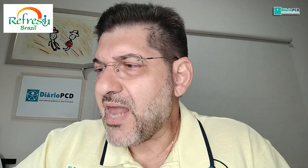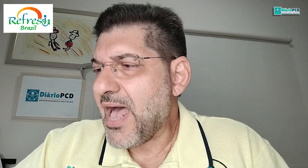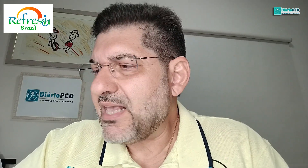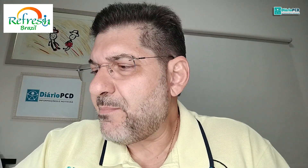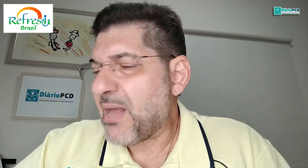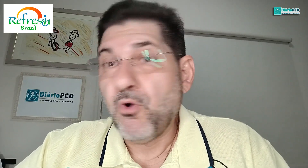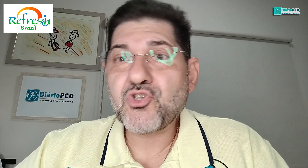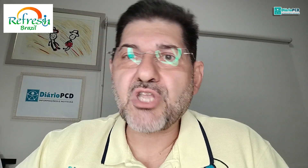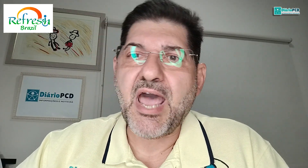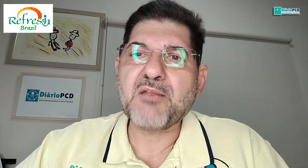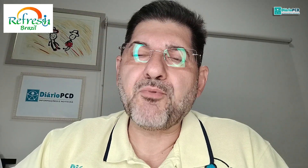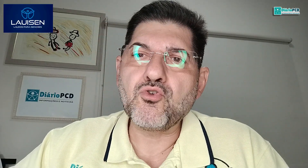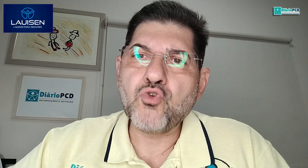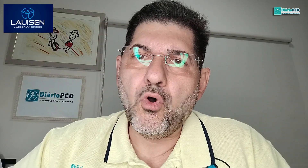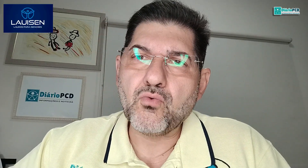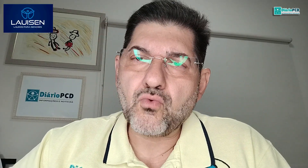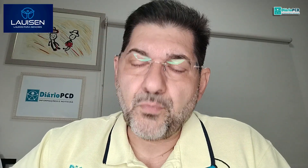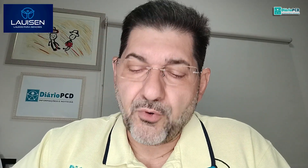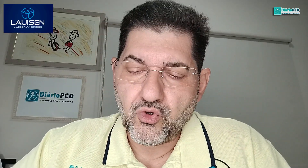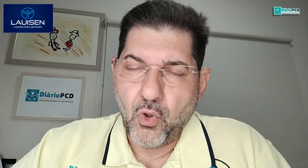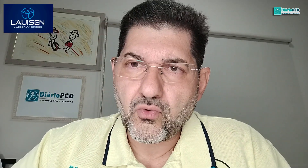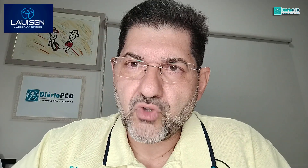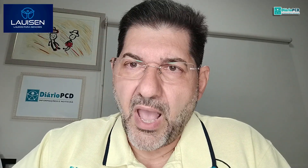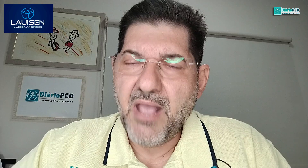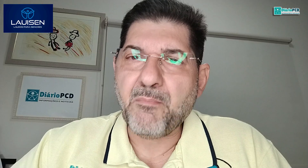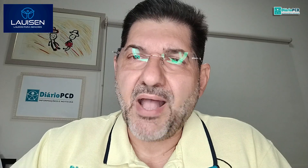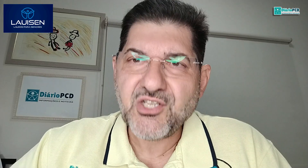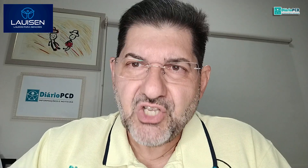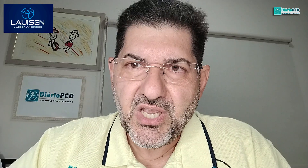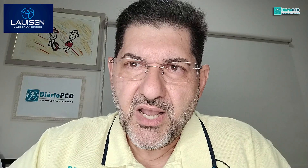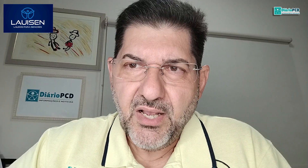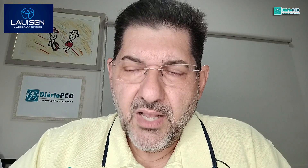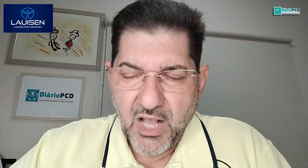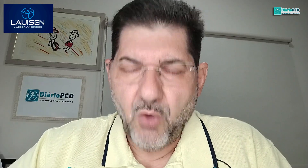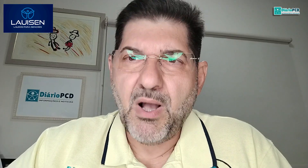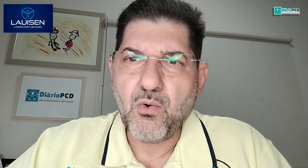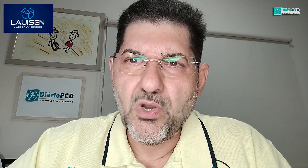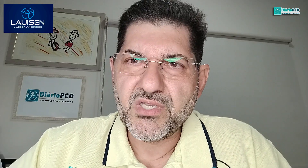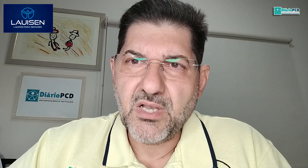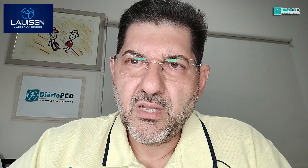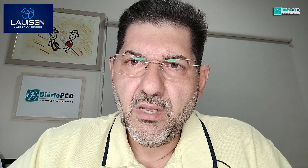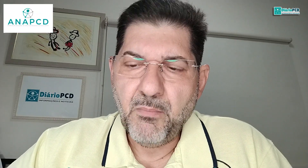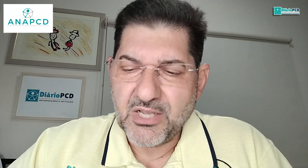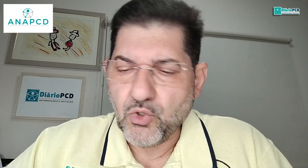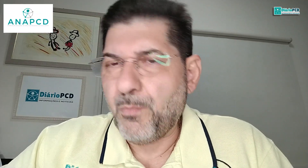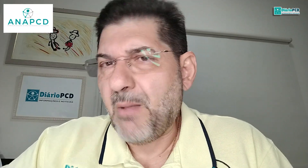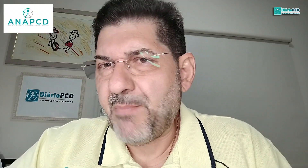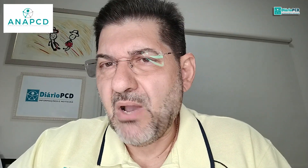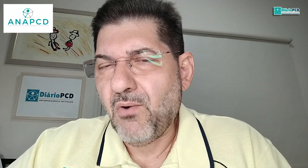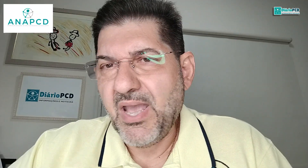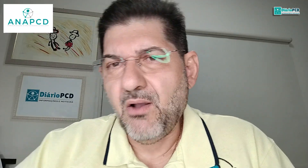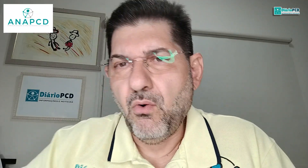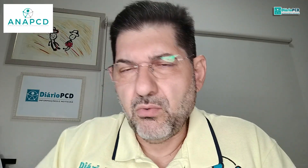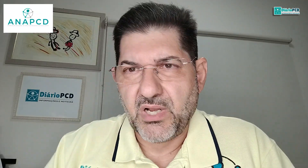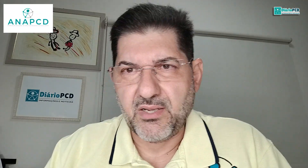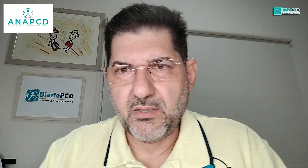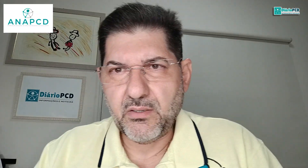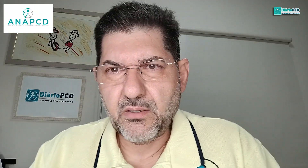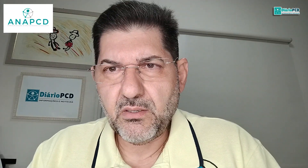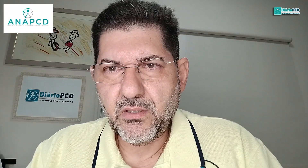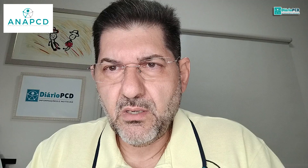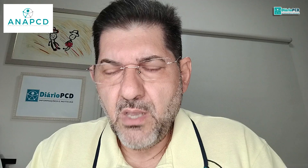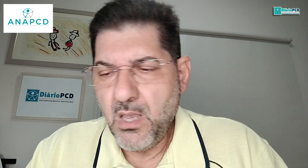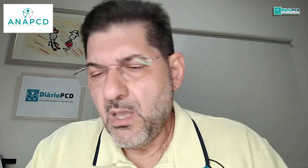Ou será que para mostrar para os outros empatia é uma coisa, mas no papel é outra?